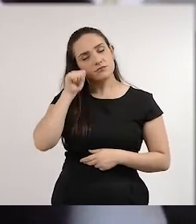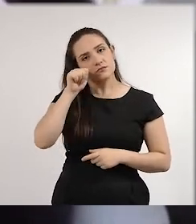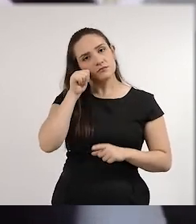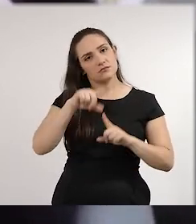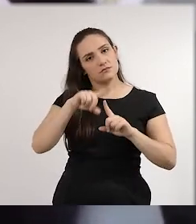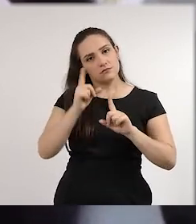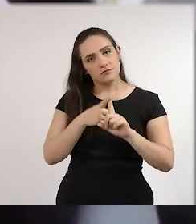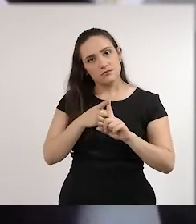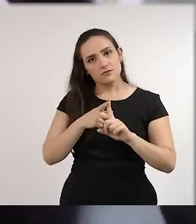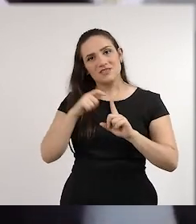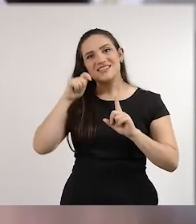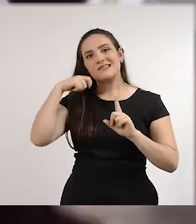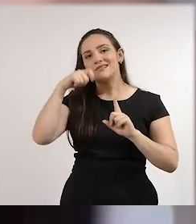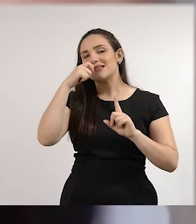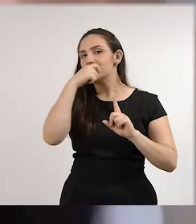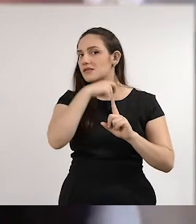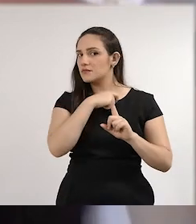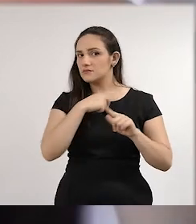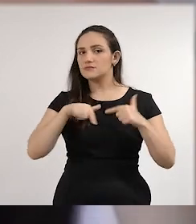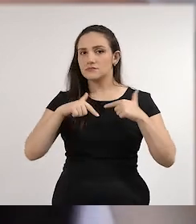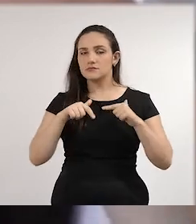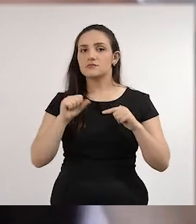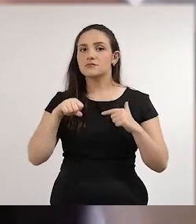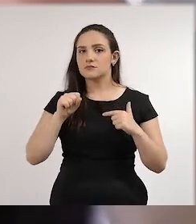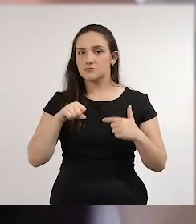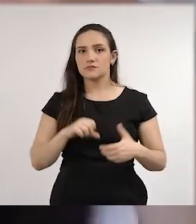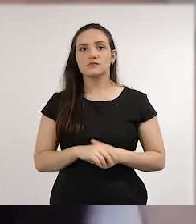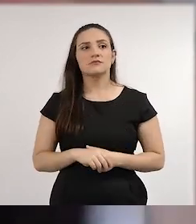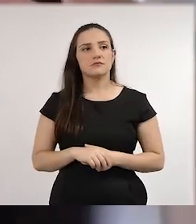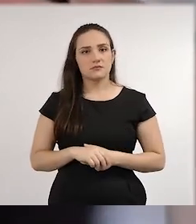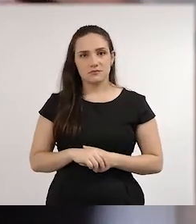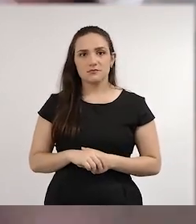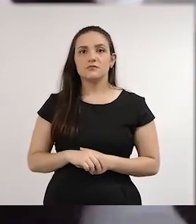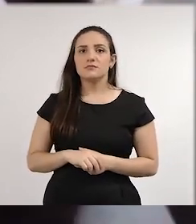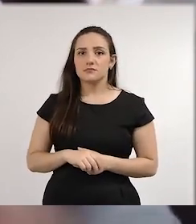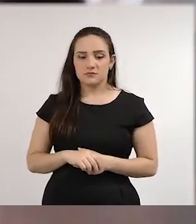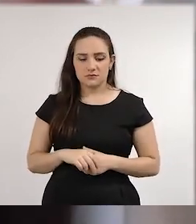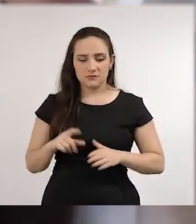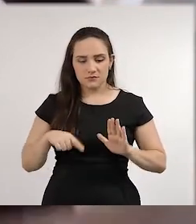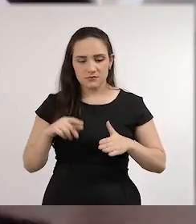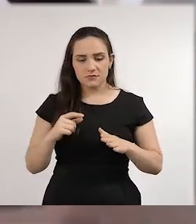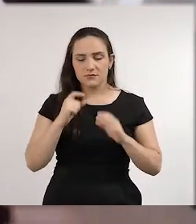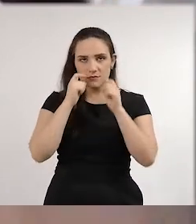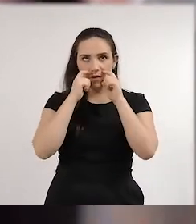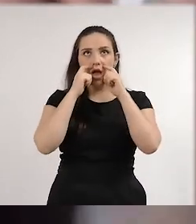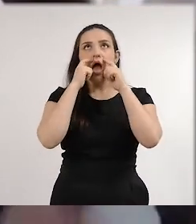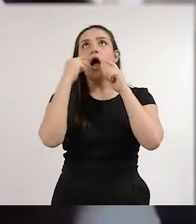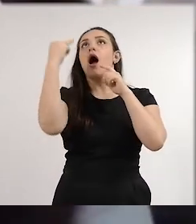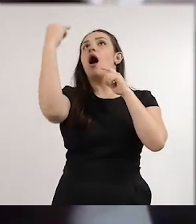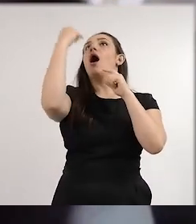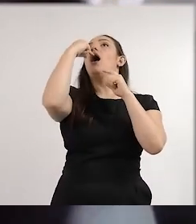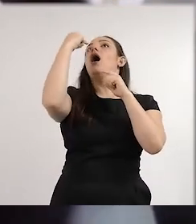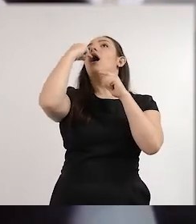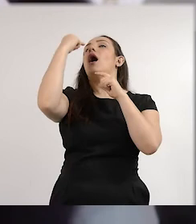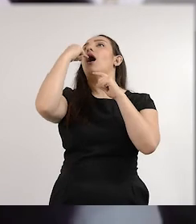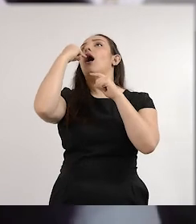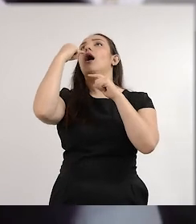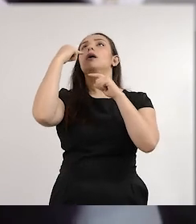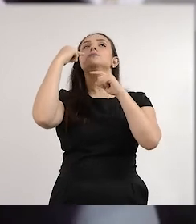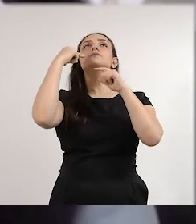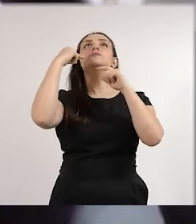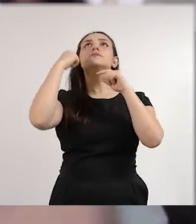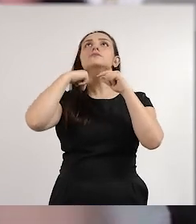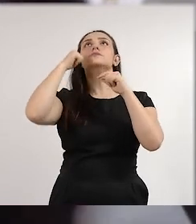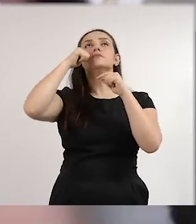né? A dentista fica na aerosolização, fica olhando, né? Fica dentro a técnica bucal.